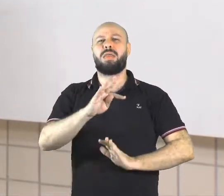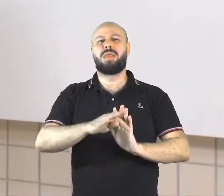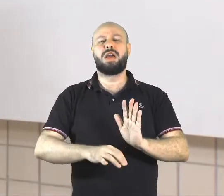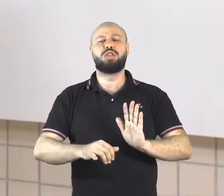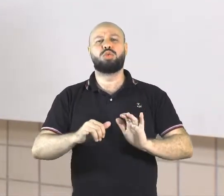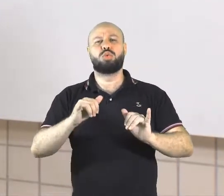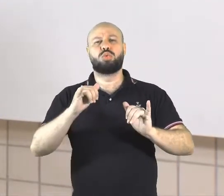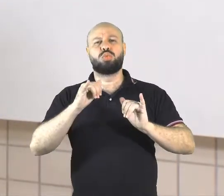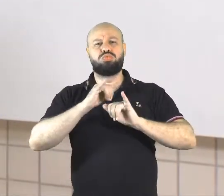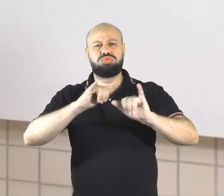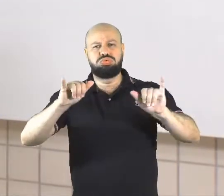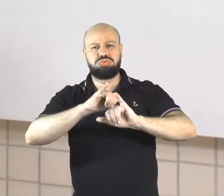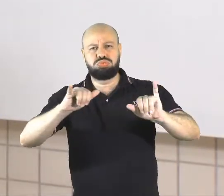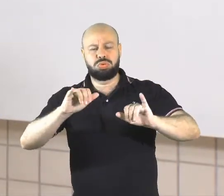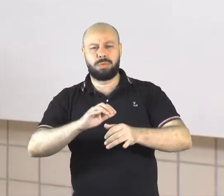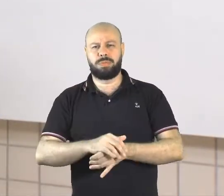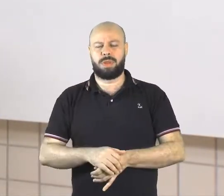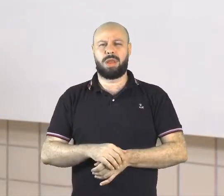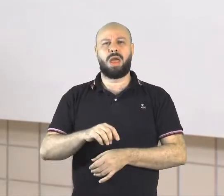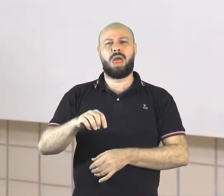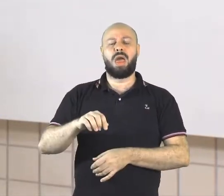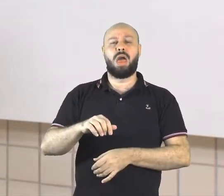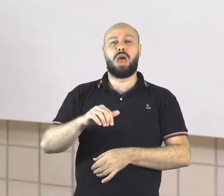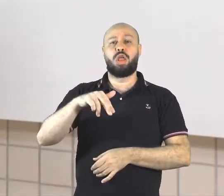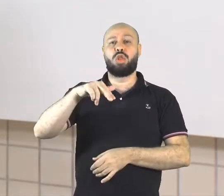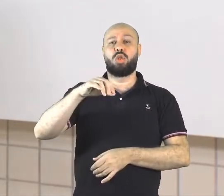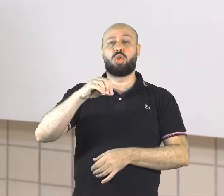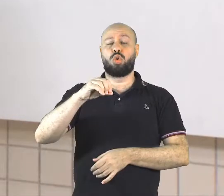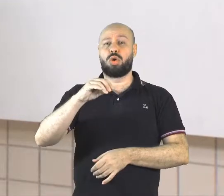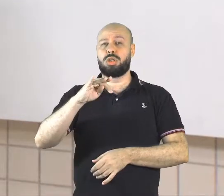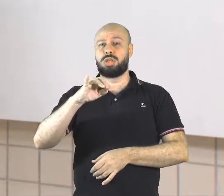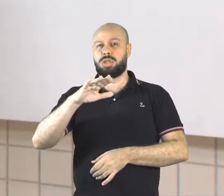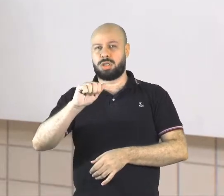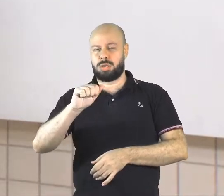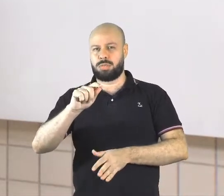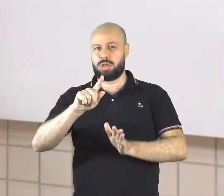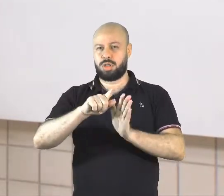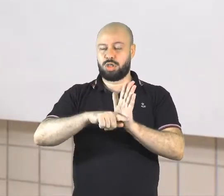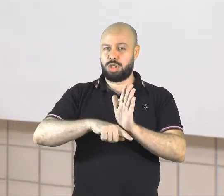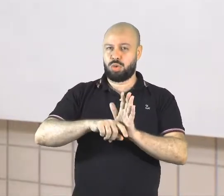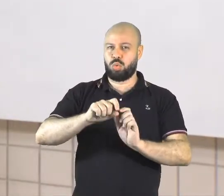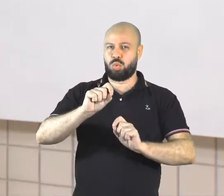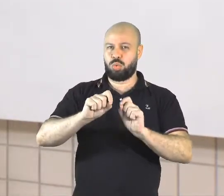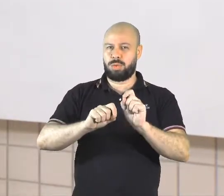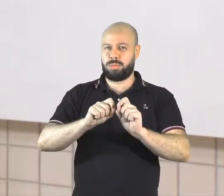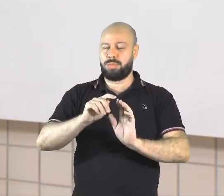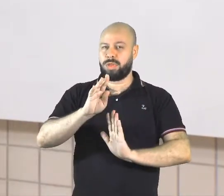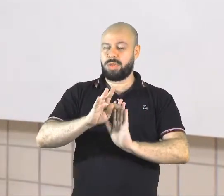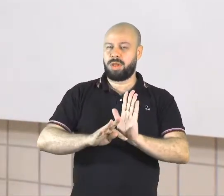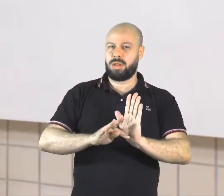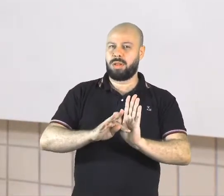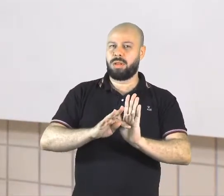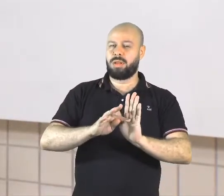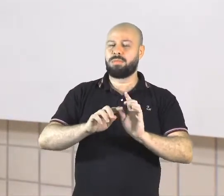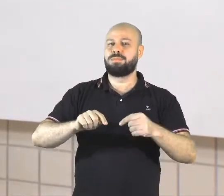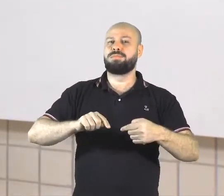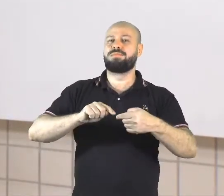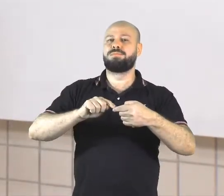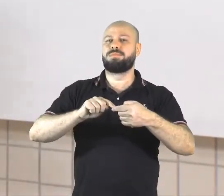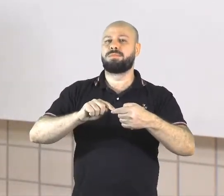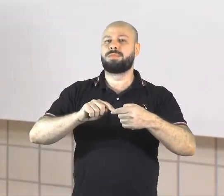Esse texto ele é uma notícia, né? Gênero textual que tem como objetivo o quê?